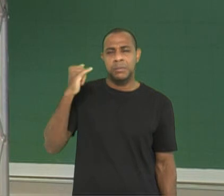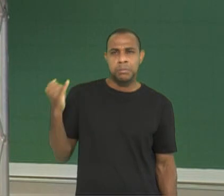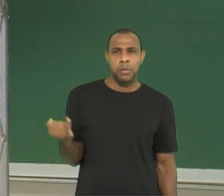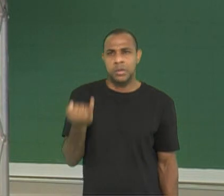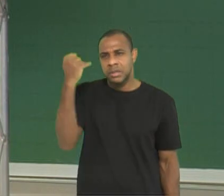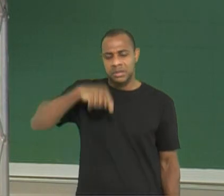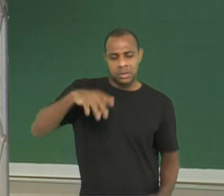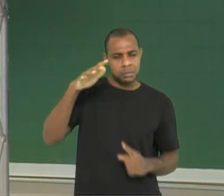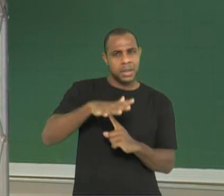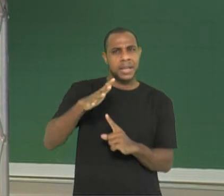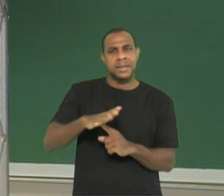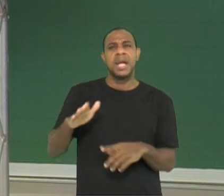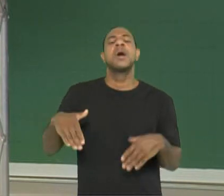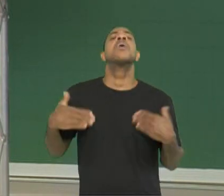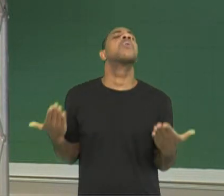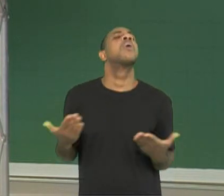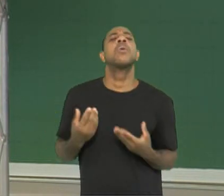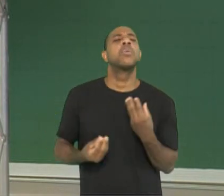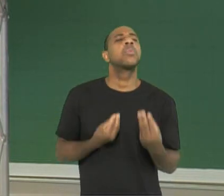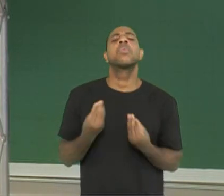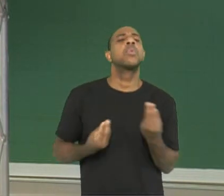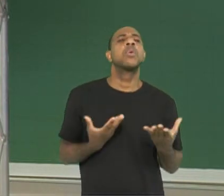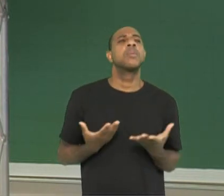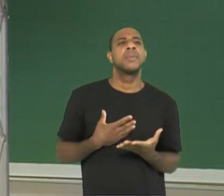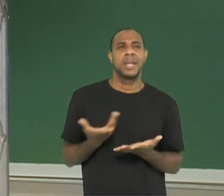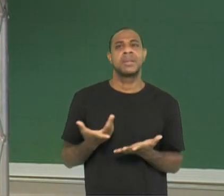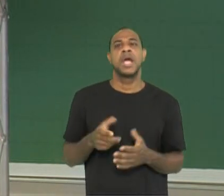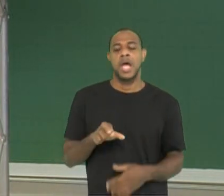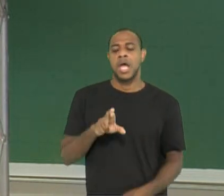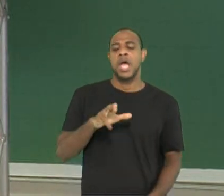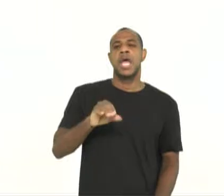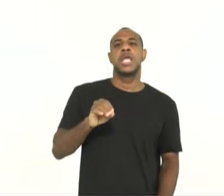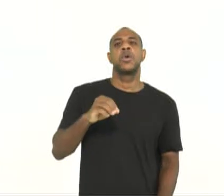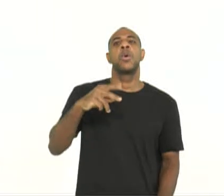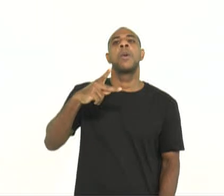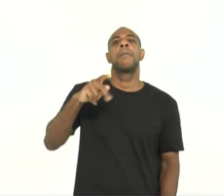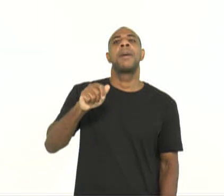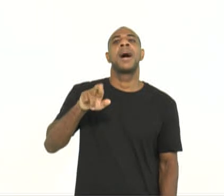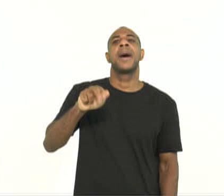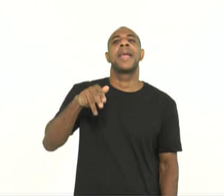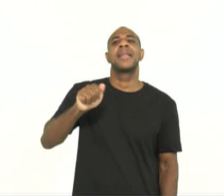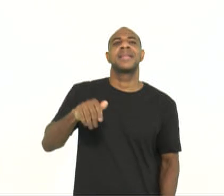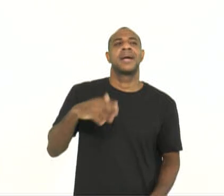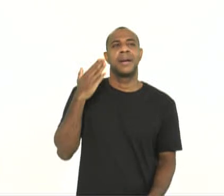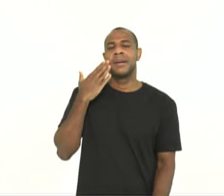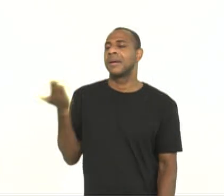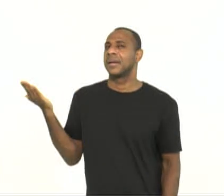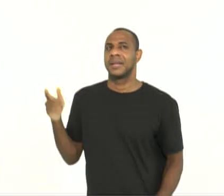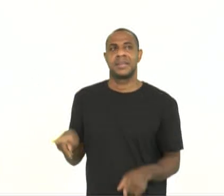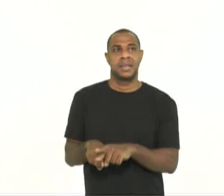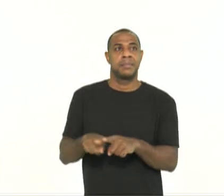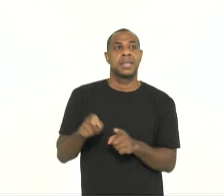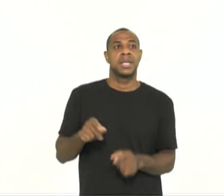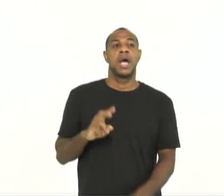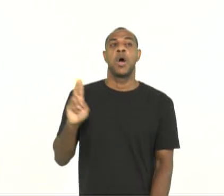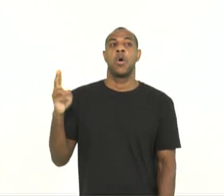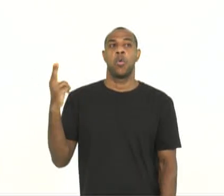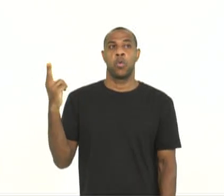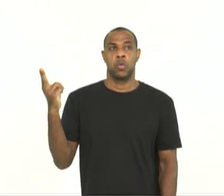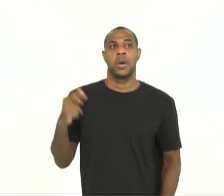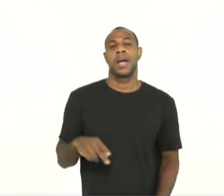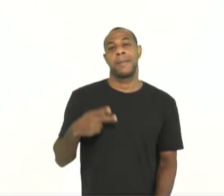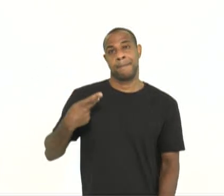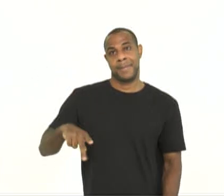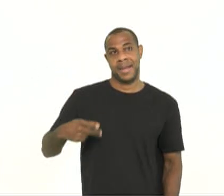do nosso estado, economicamente, é a bacia do Rio Paraná, presente no Brasil, Argentina e Paraguai e também no